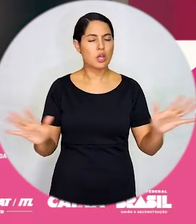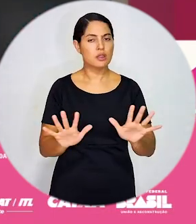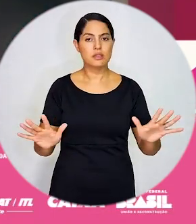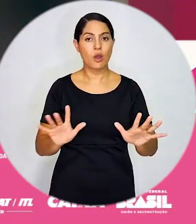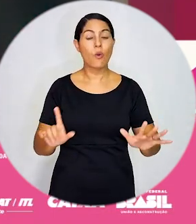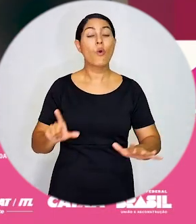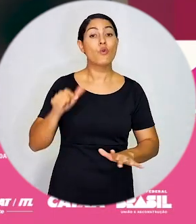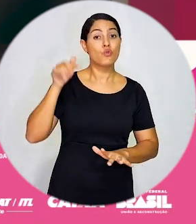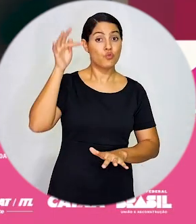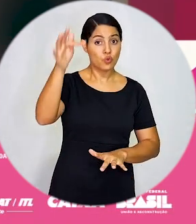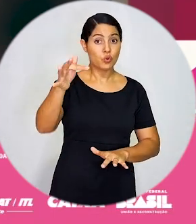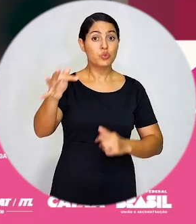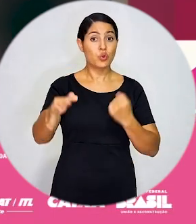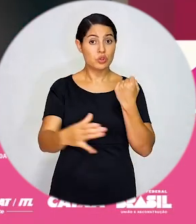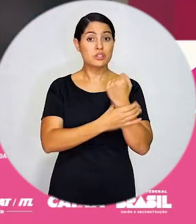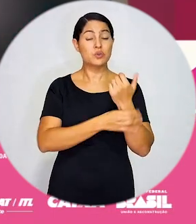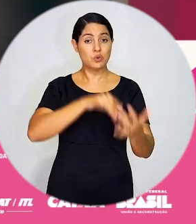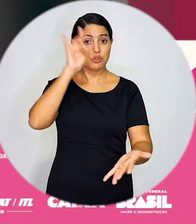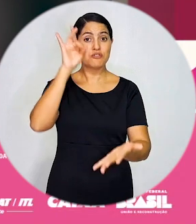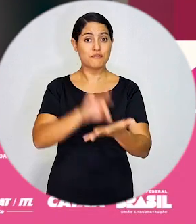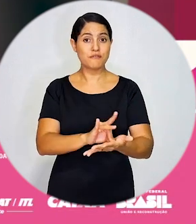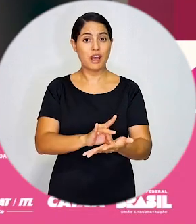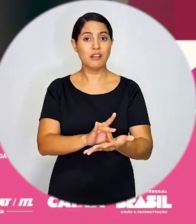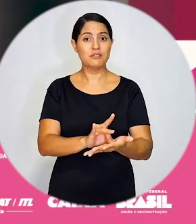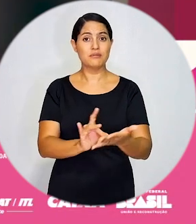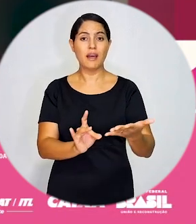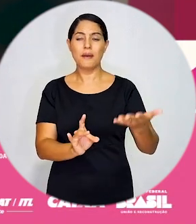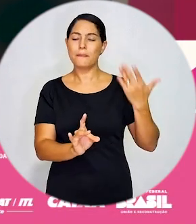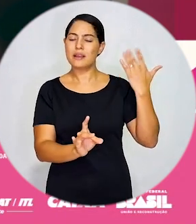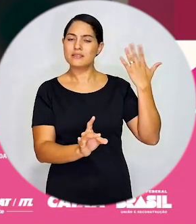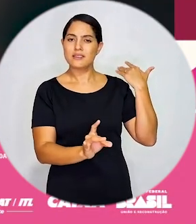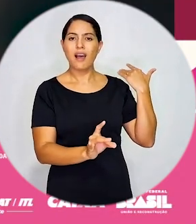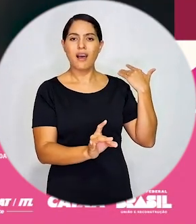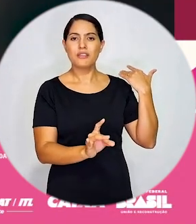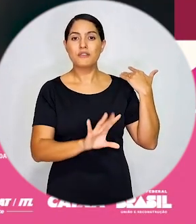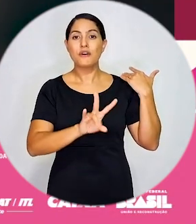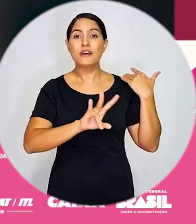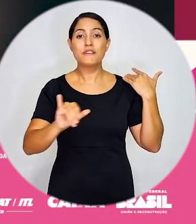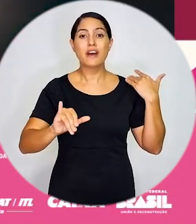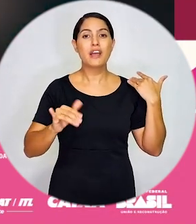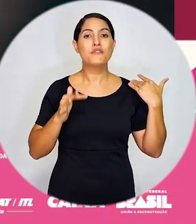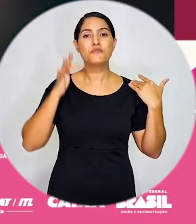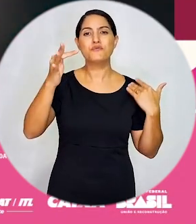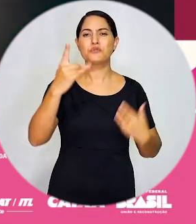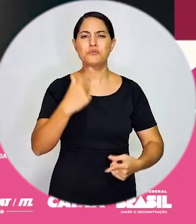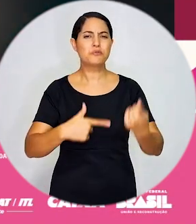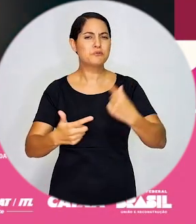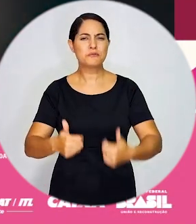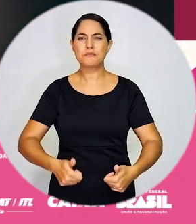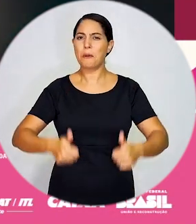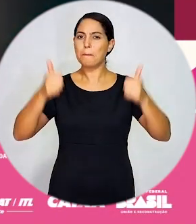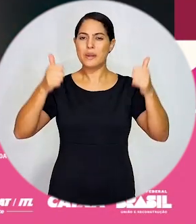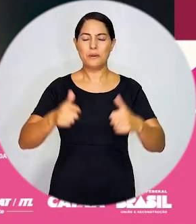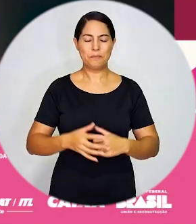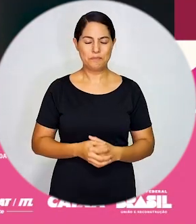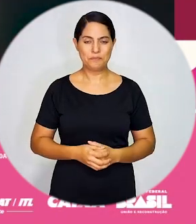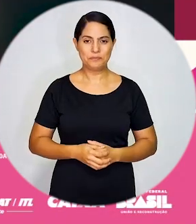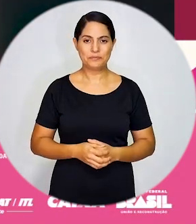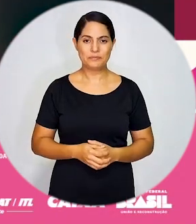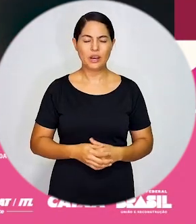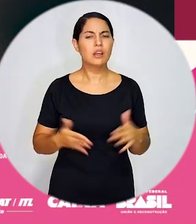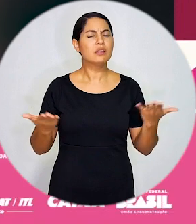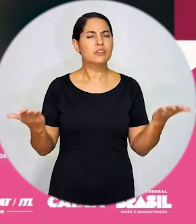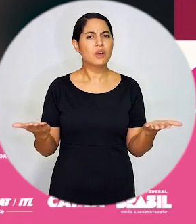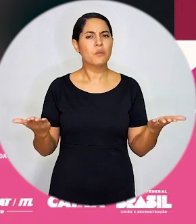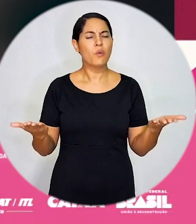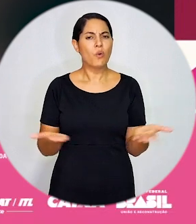passando hoje, que seguramente deixaremos no passado. Falar sobre o desempenho da mulher advogada no